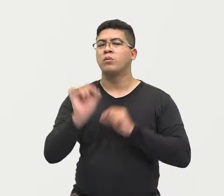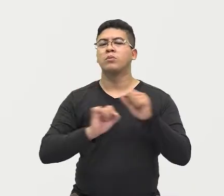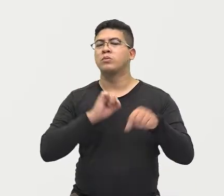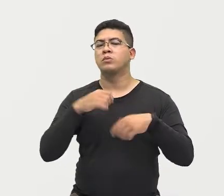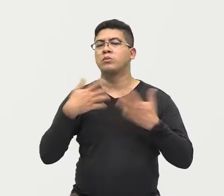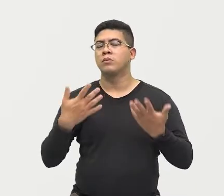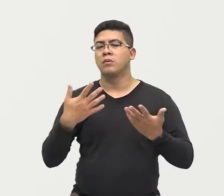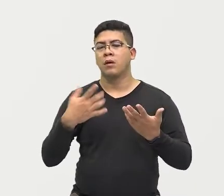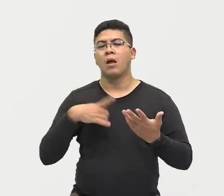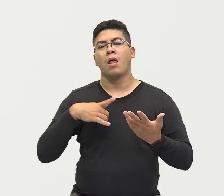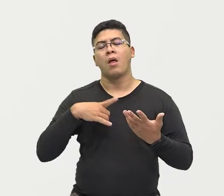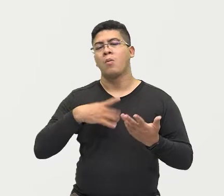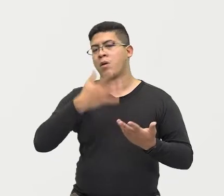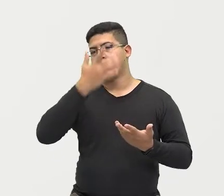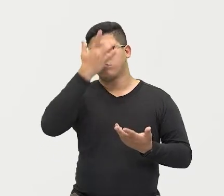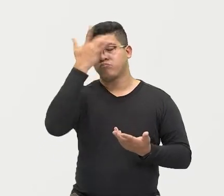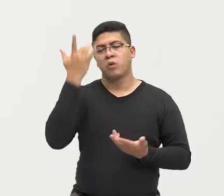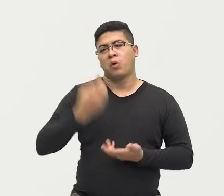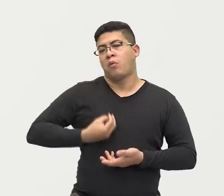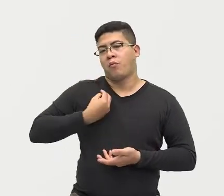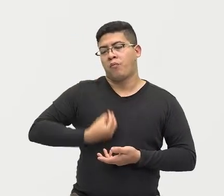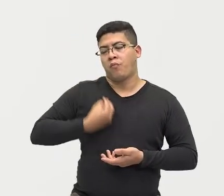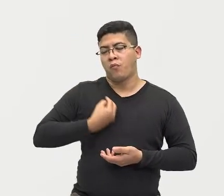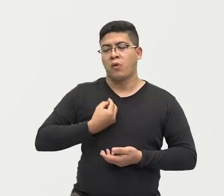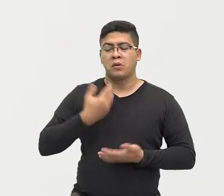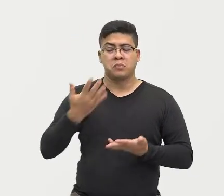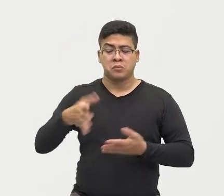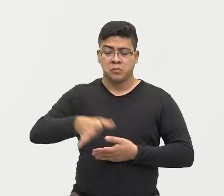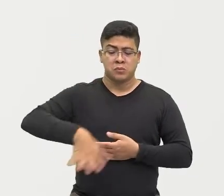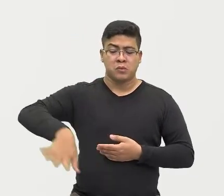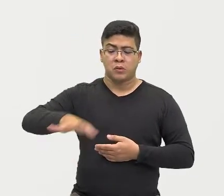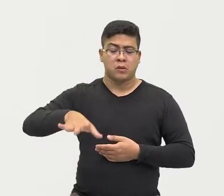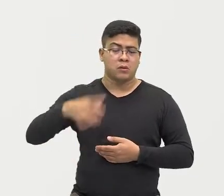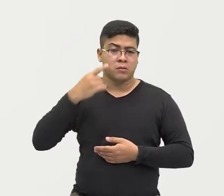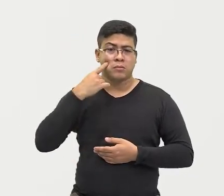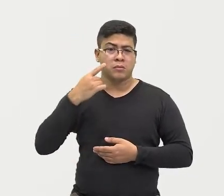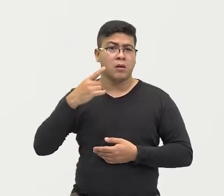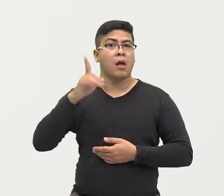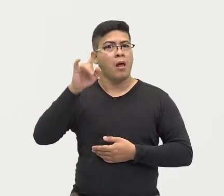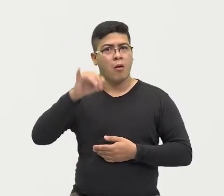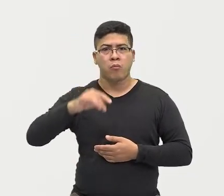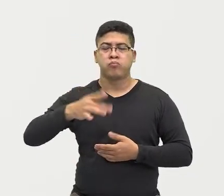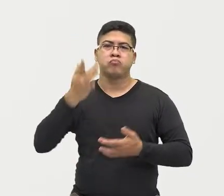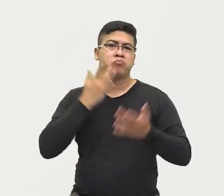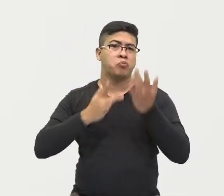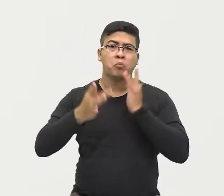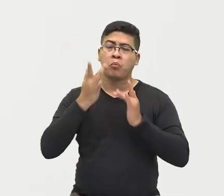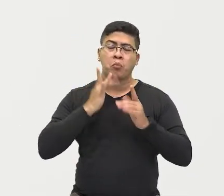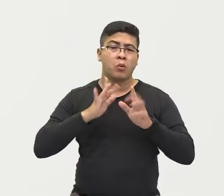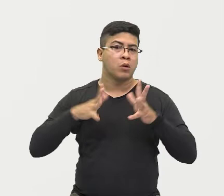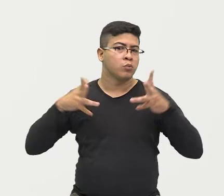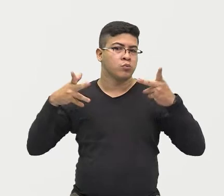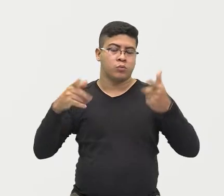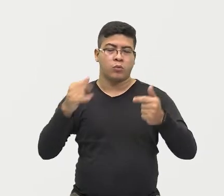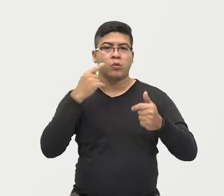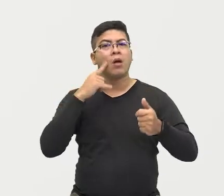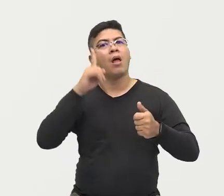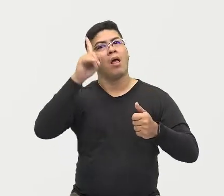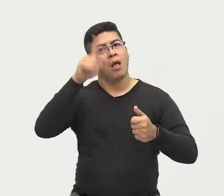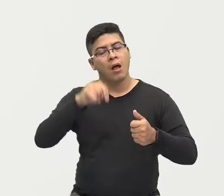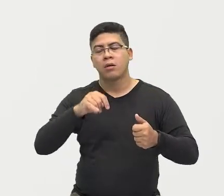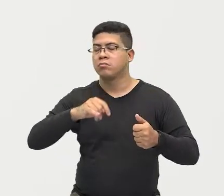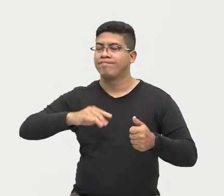É um caipira caricato. Caipira caricato. Aliás, todos os personagens do Monteiro Lobato, ele tem